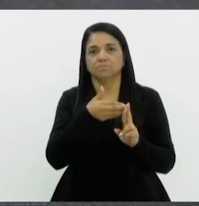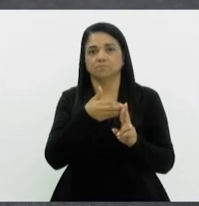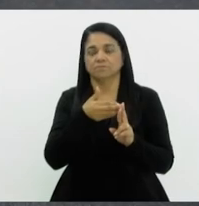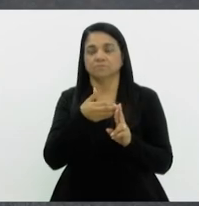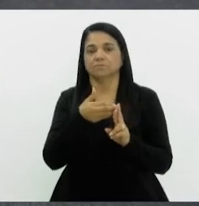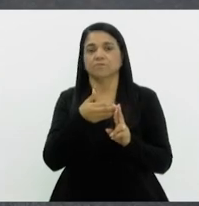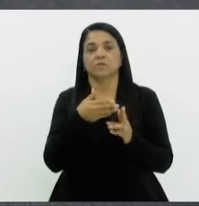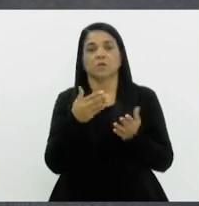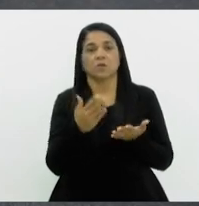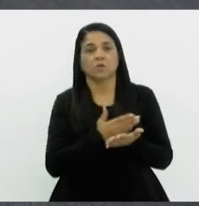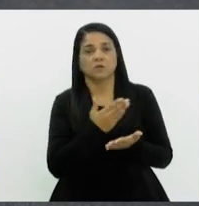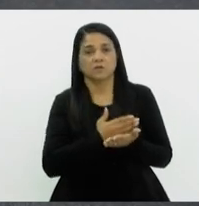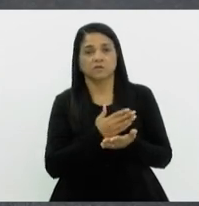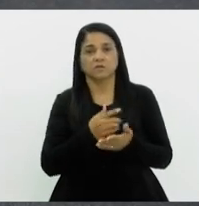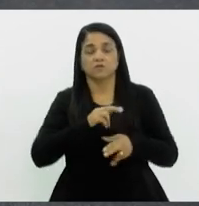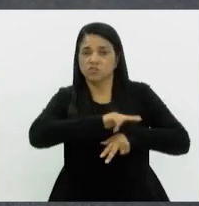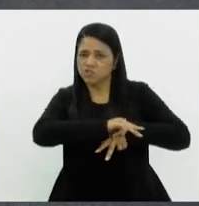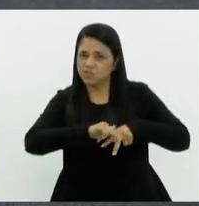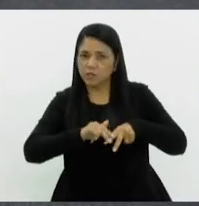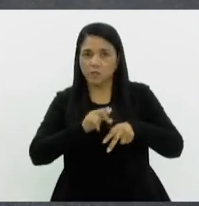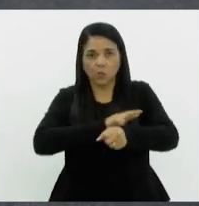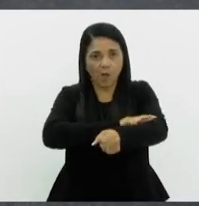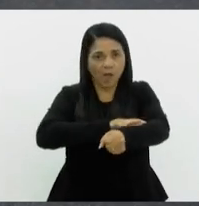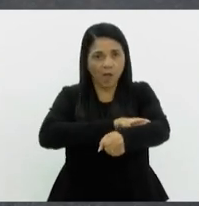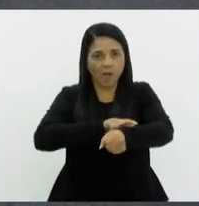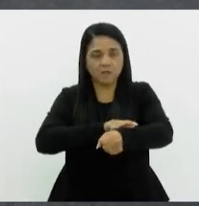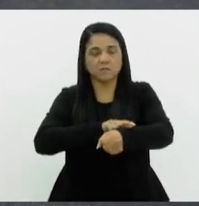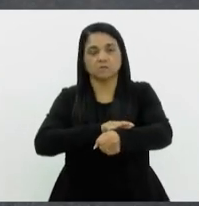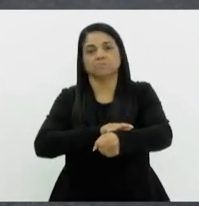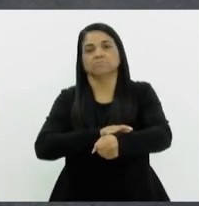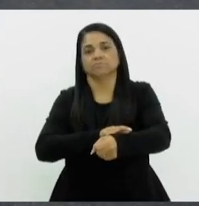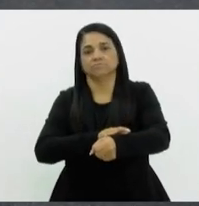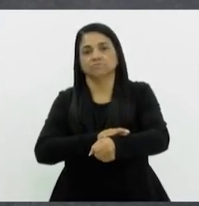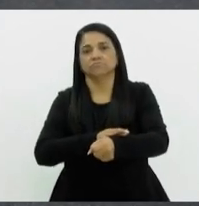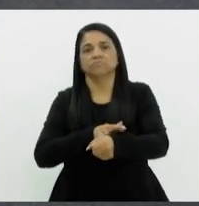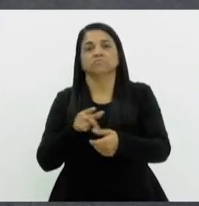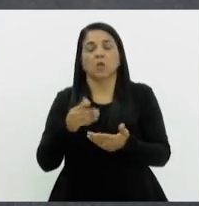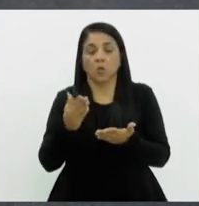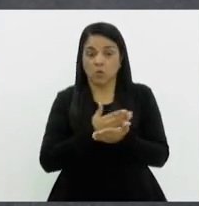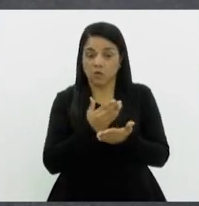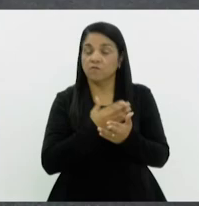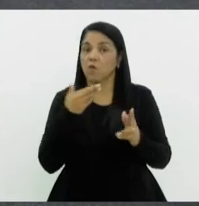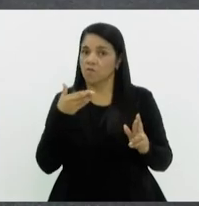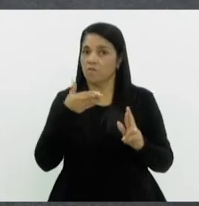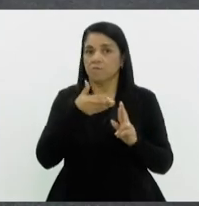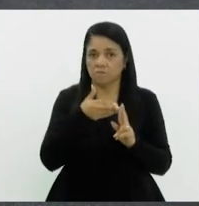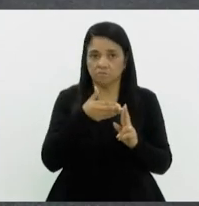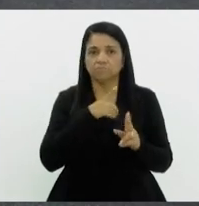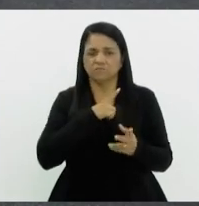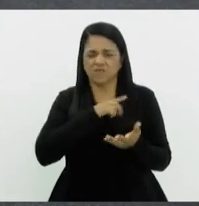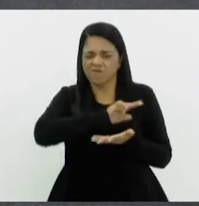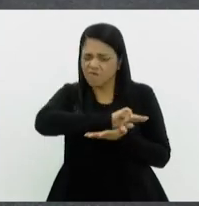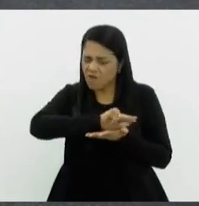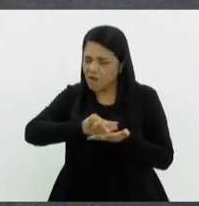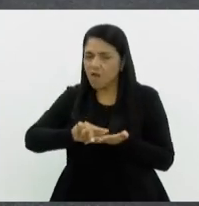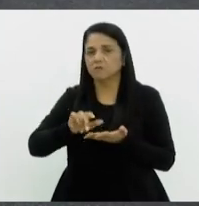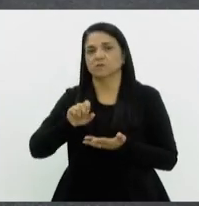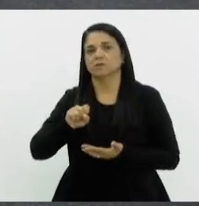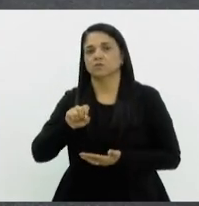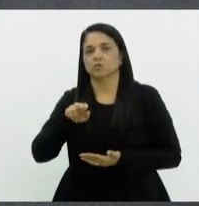também, Gênero, Raça e Ascensão, é um livro de grande referência. Então, tem vários livros da Sueli Carneiro